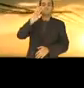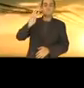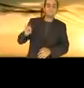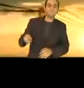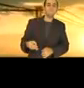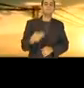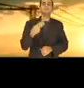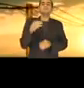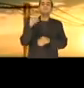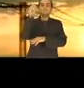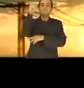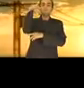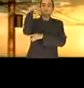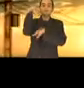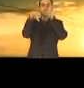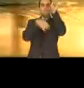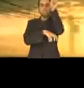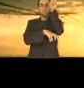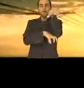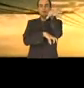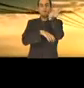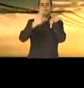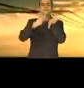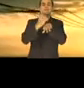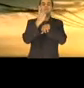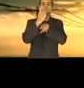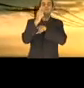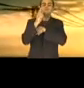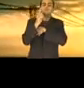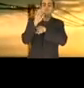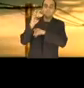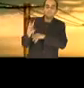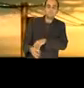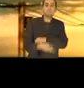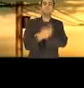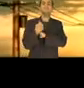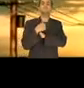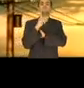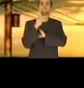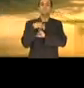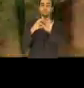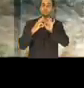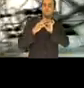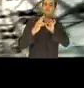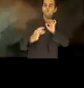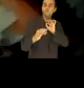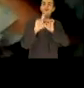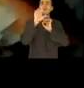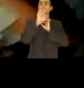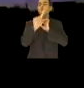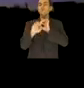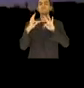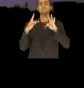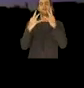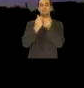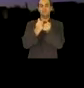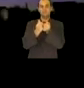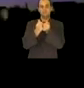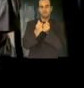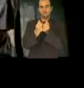5,5 milhões de postes. Mais de 1 milhão de quilômetros de fios elétricos. Esse é o Luz